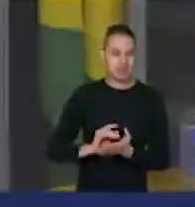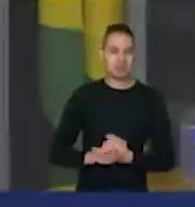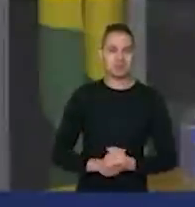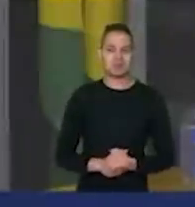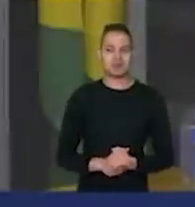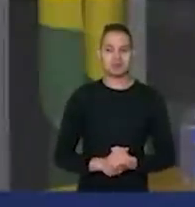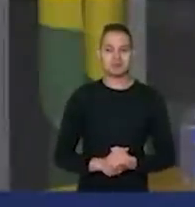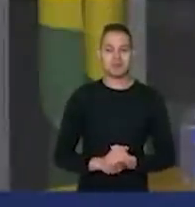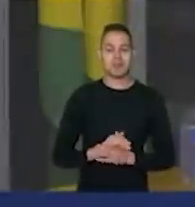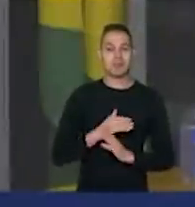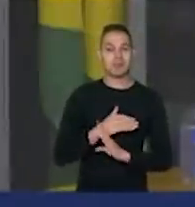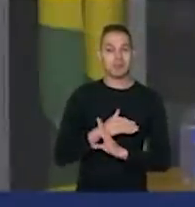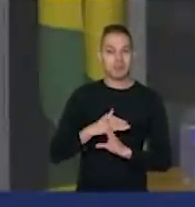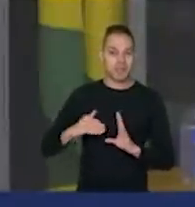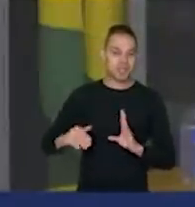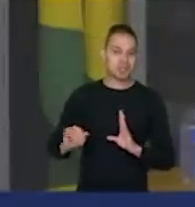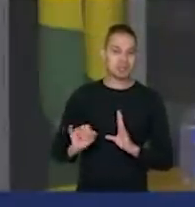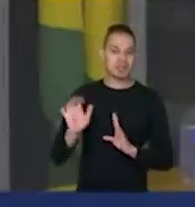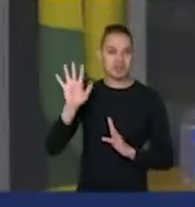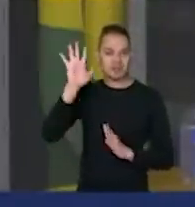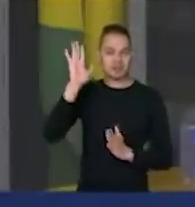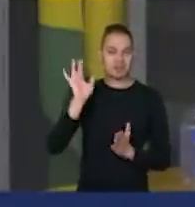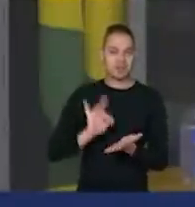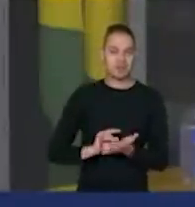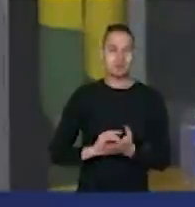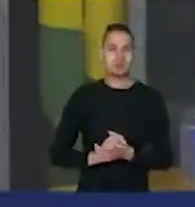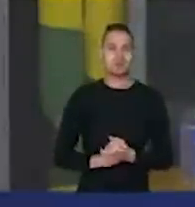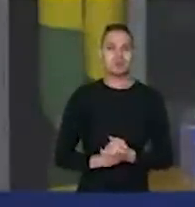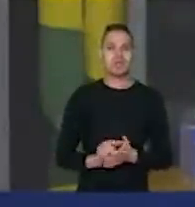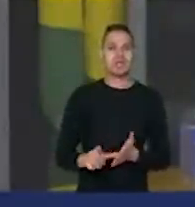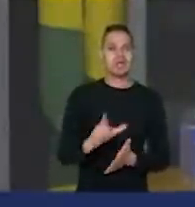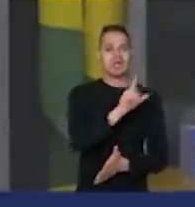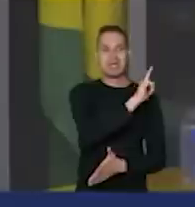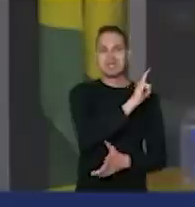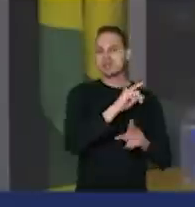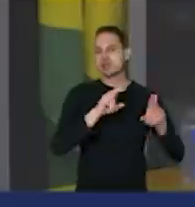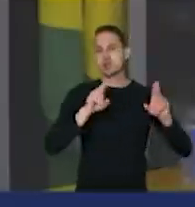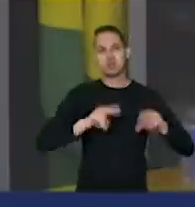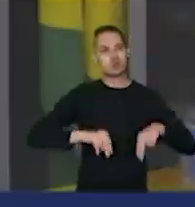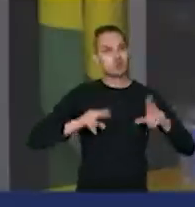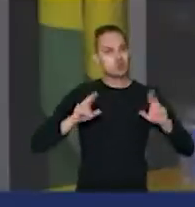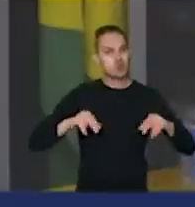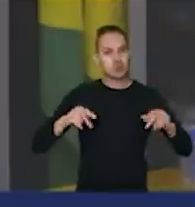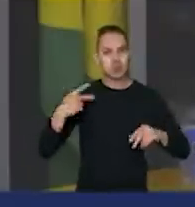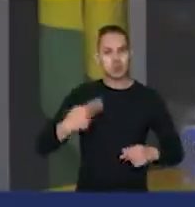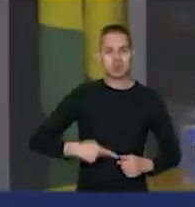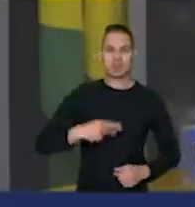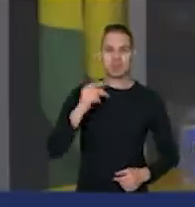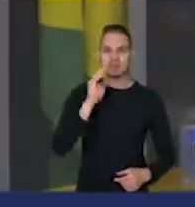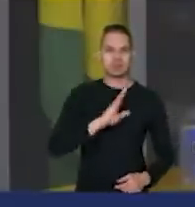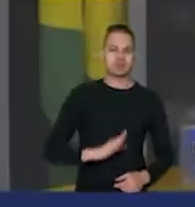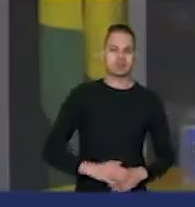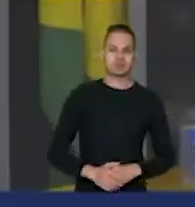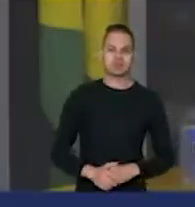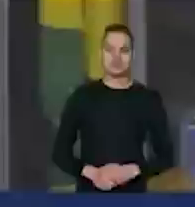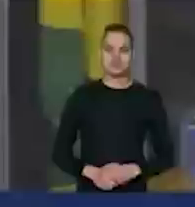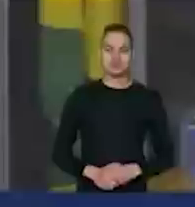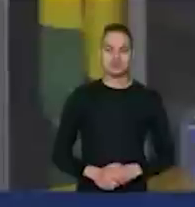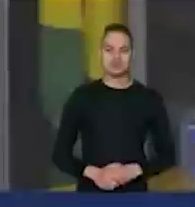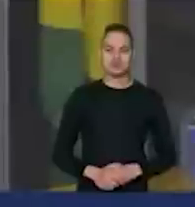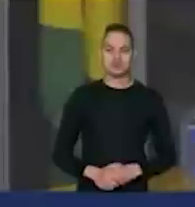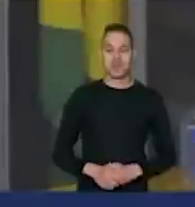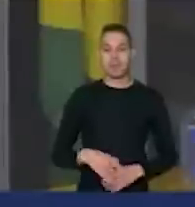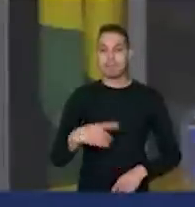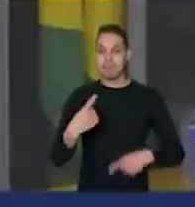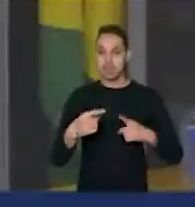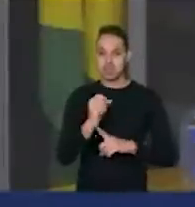Metade da inflação real. Isso nunca aconteceu antes na história desse país. Não há de se falar em política